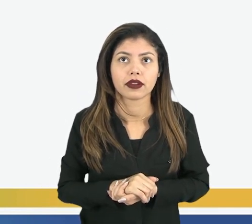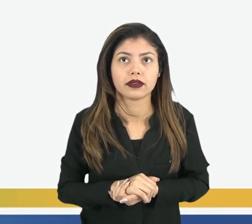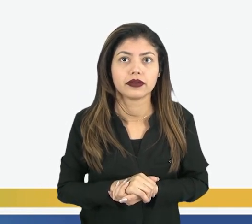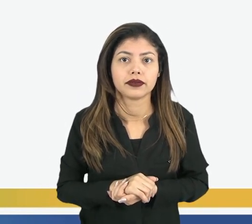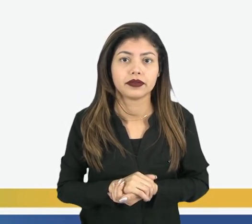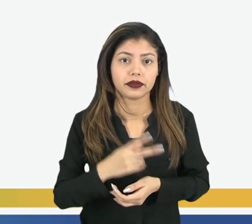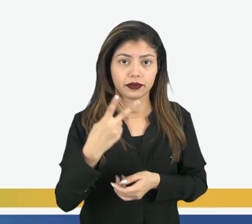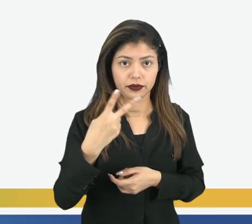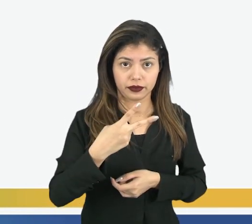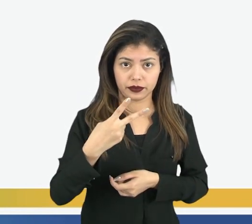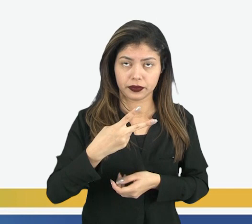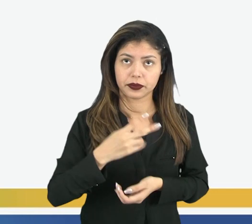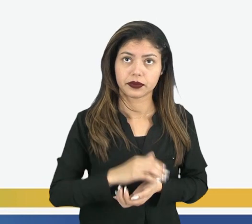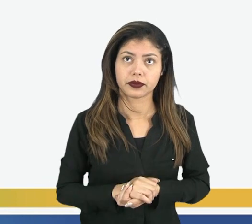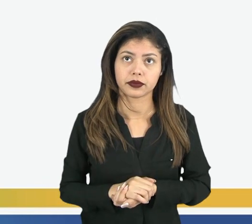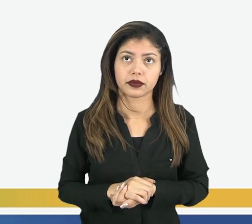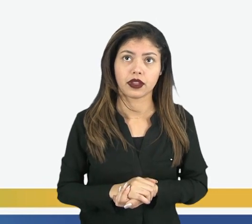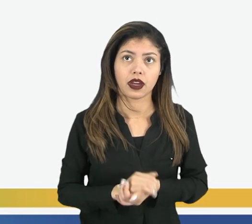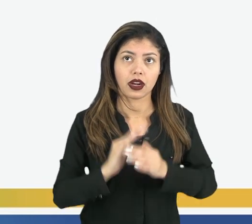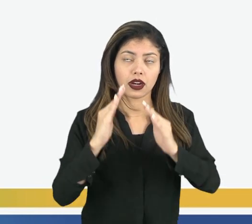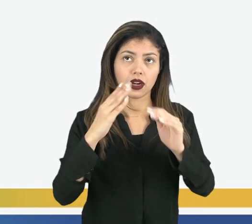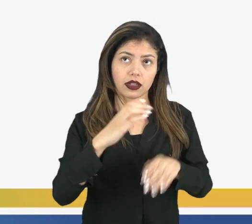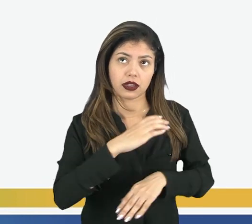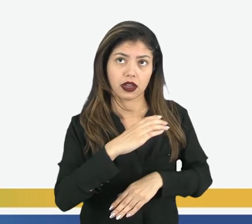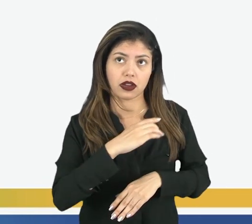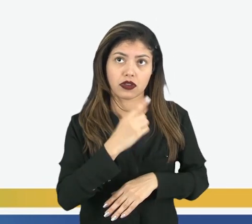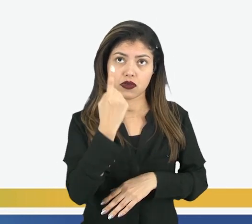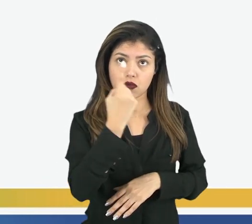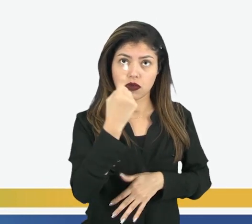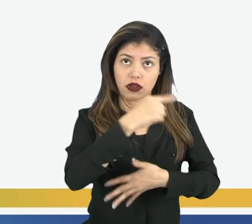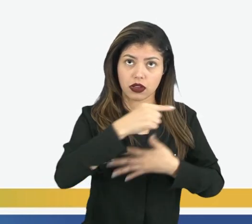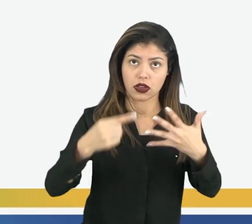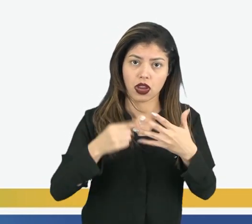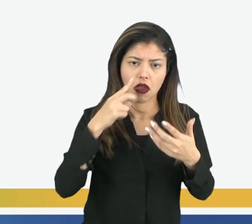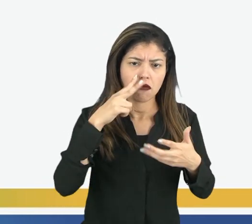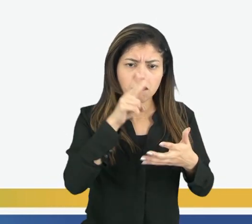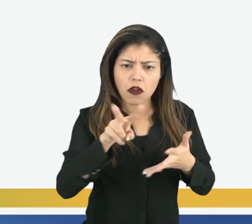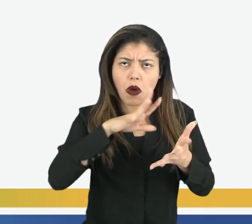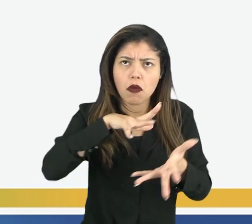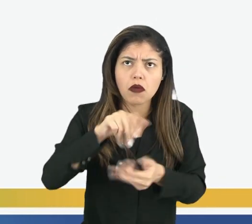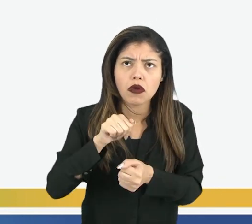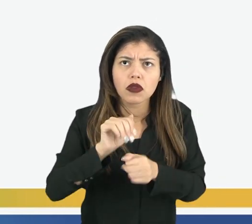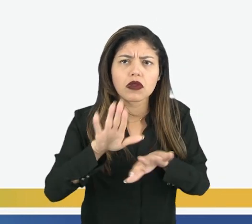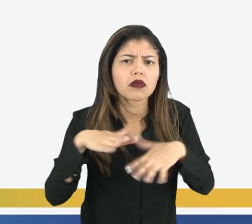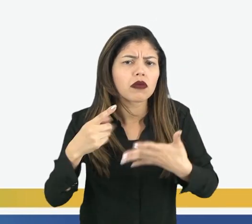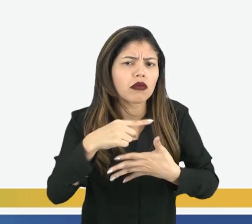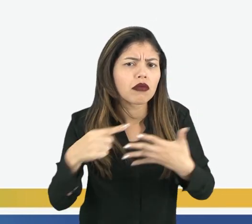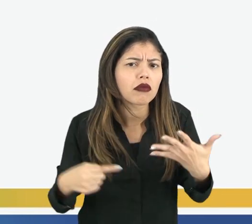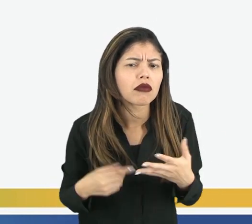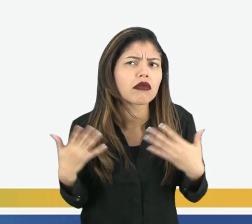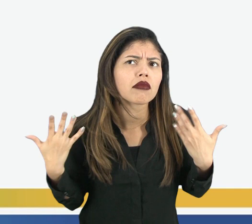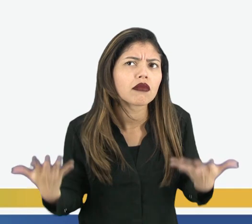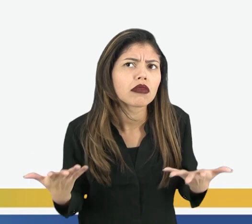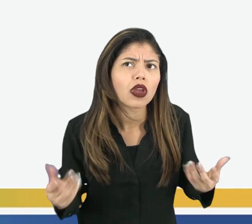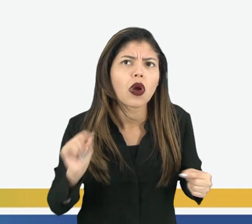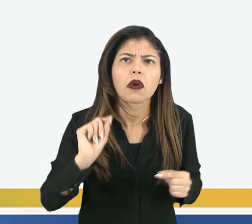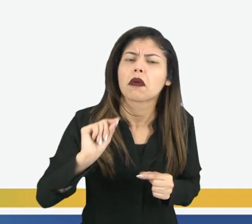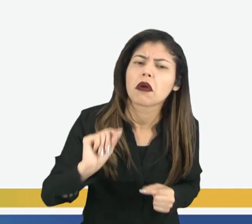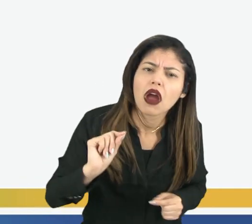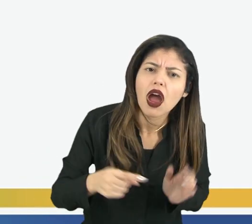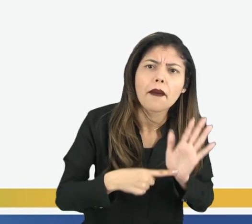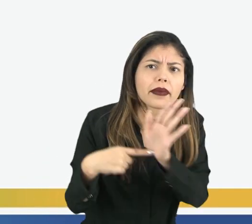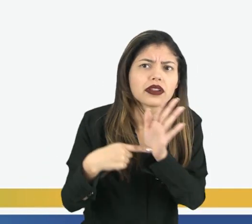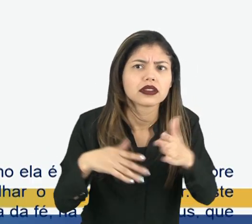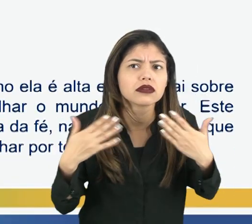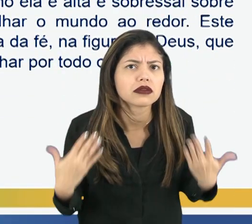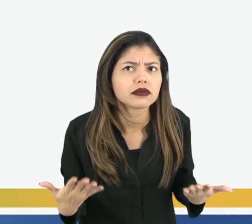Na questão 2. Na cidade, um elemento parece ver o mundo. Que elemento é esse? E o que esse elemento